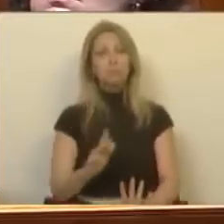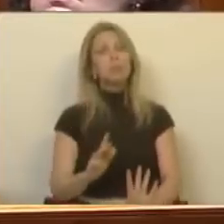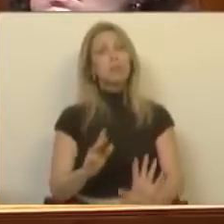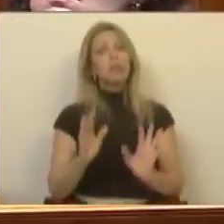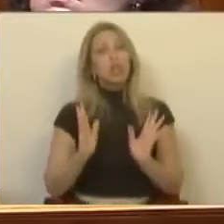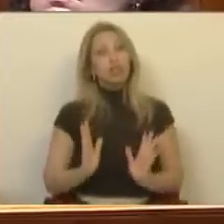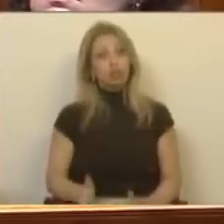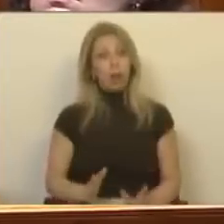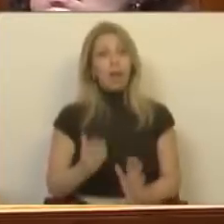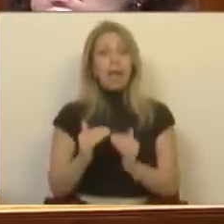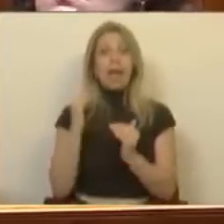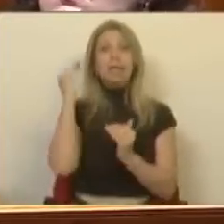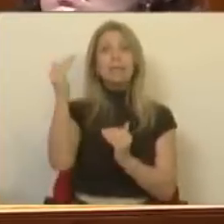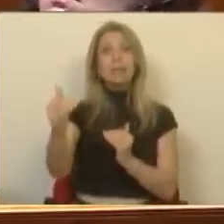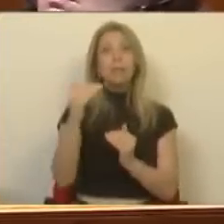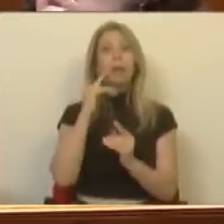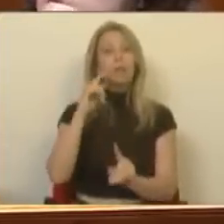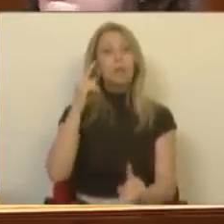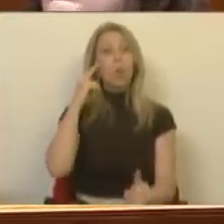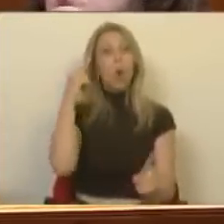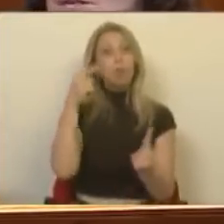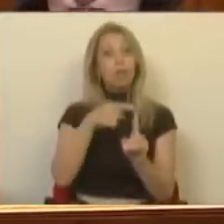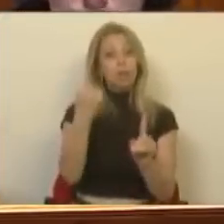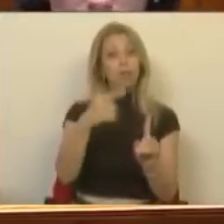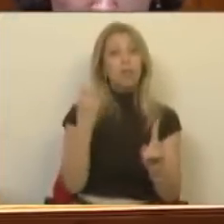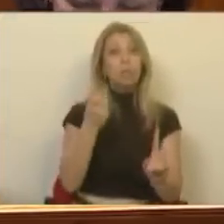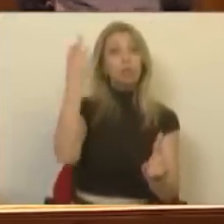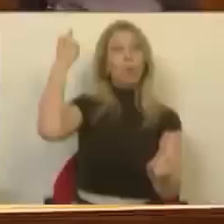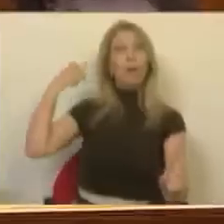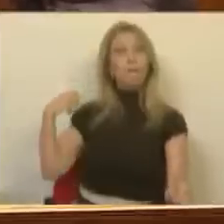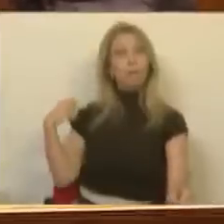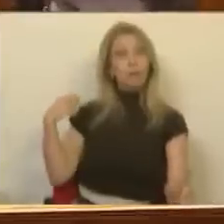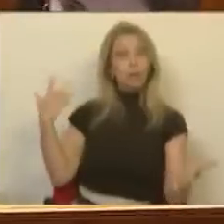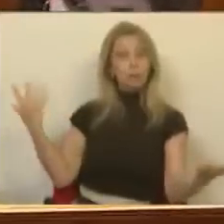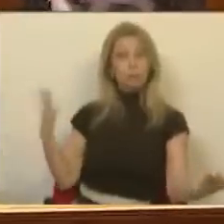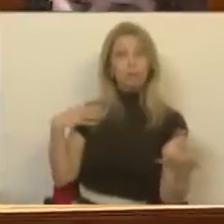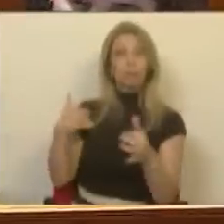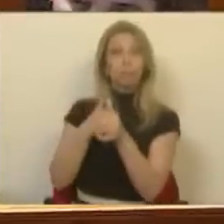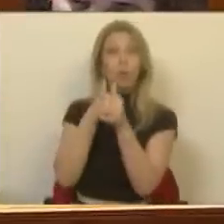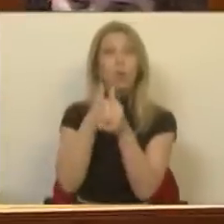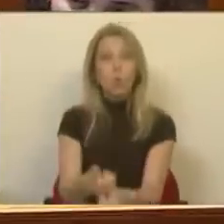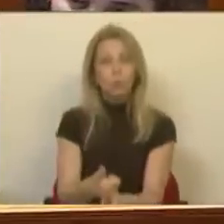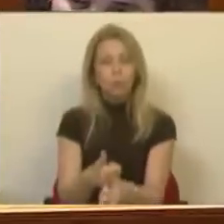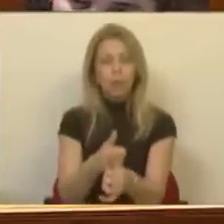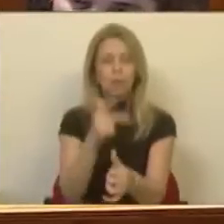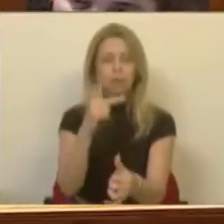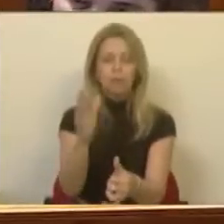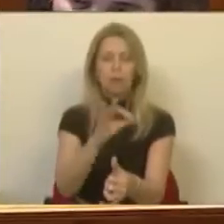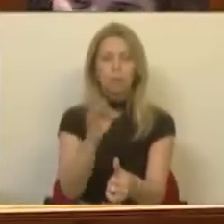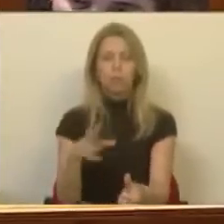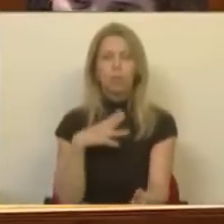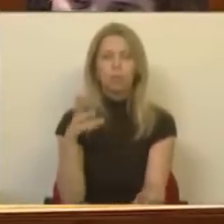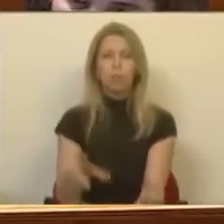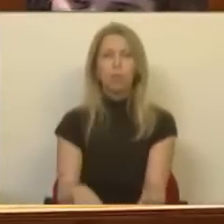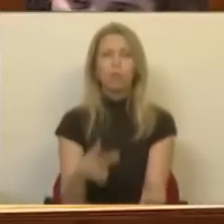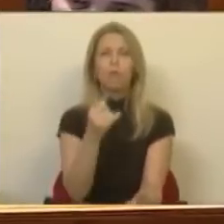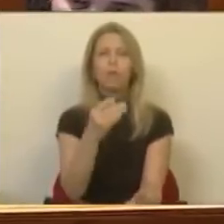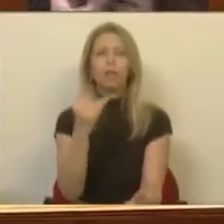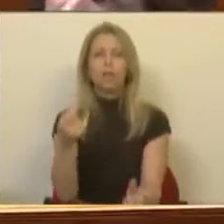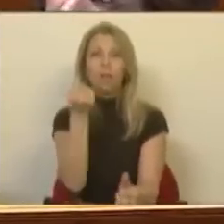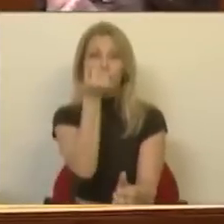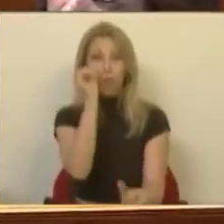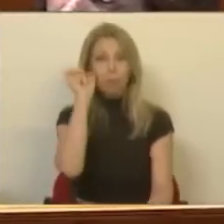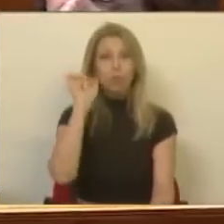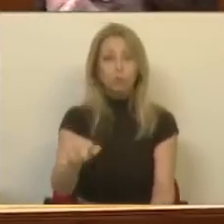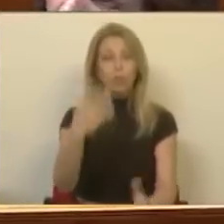tínhamos para o ano passado e portanto totalmente ao nosso alcance cumprir e integralmente as verbas do Portugal 2020 ao longo até ao final